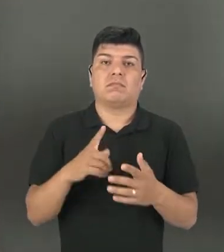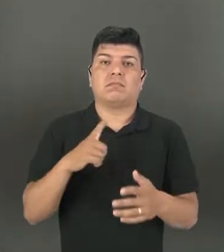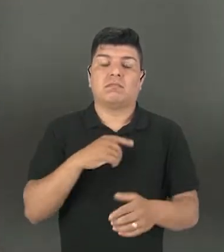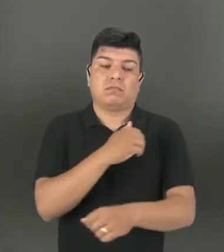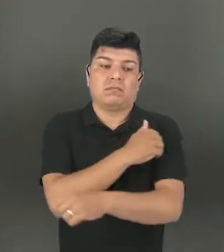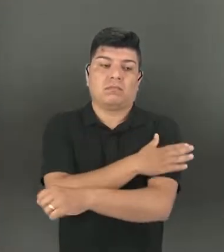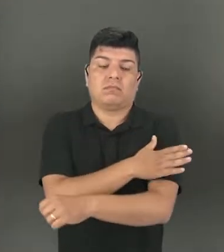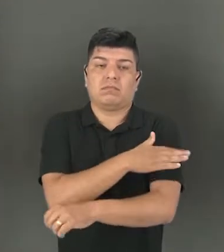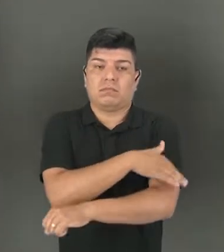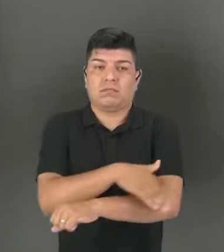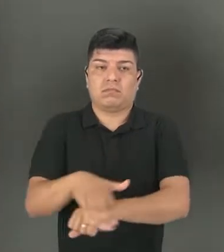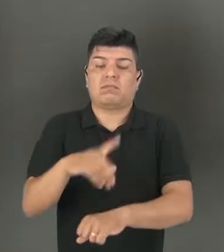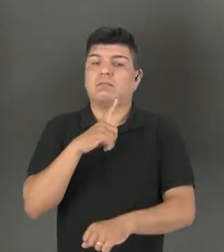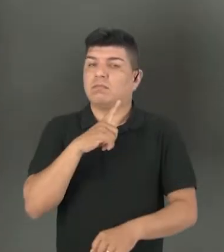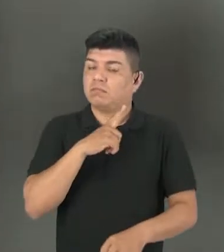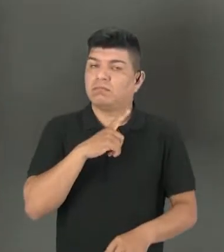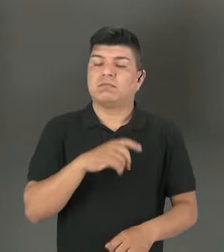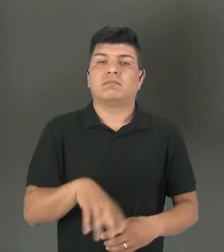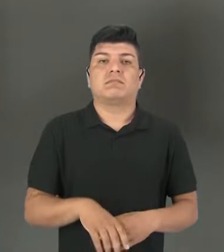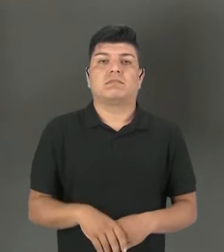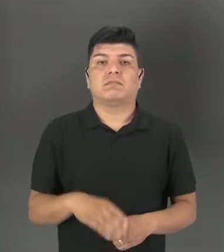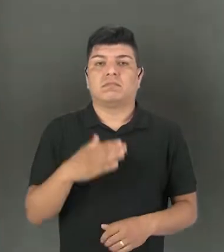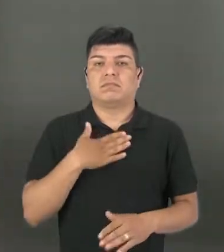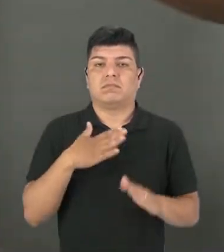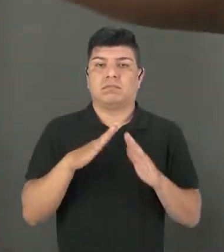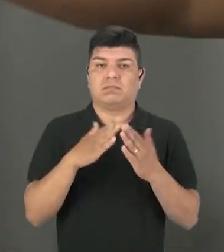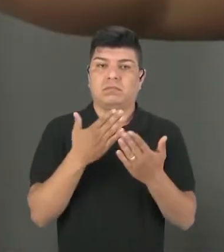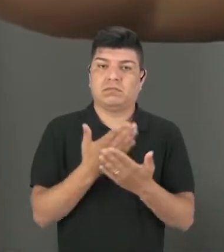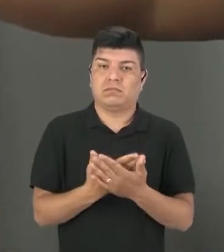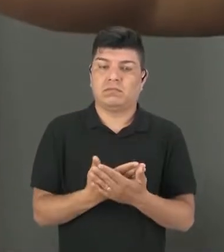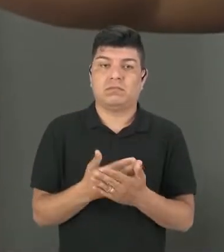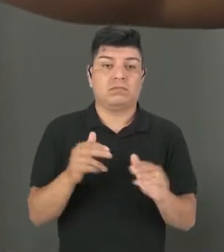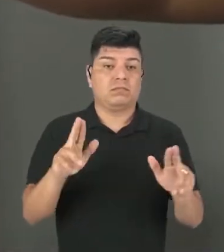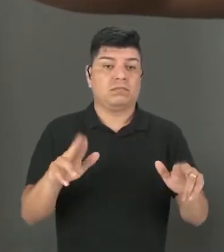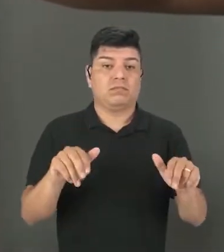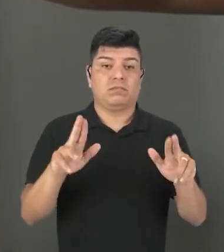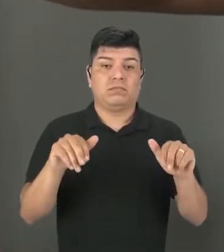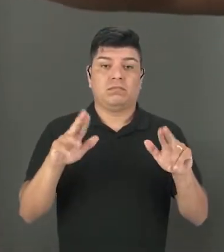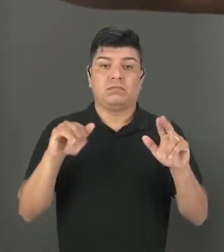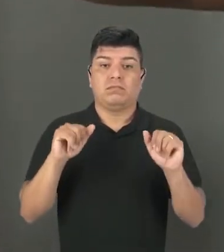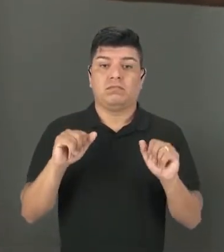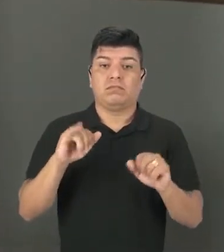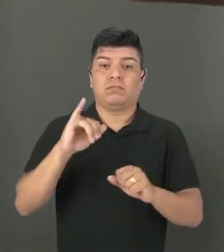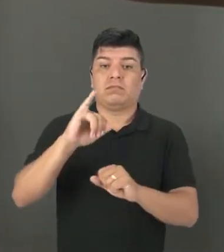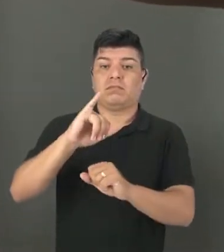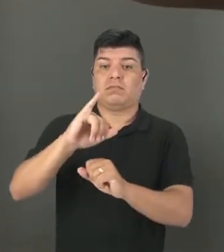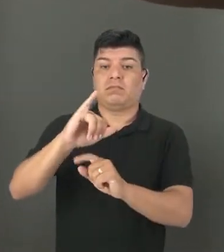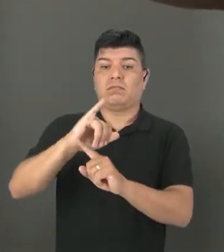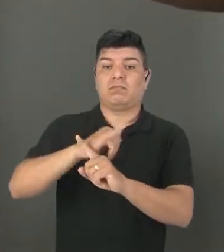na rua. No meu colégio, nunca sofri bullying.